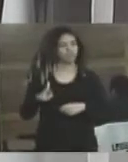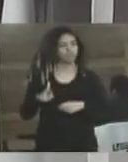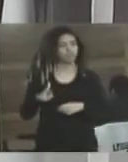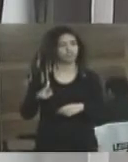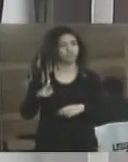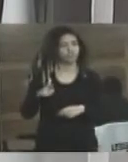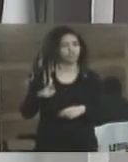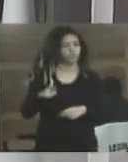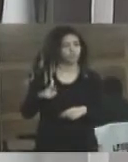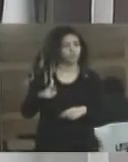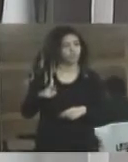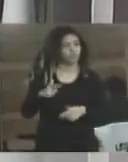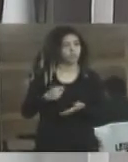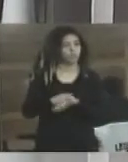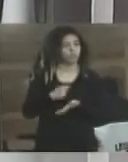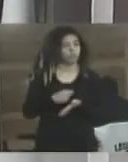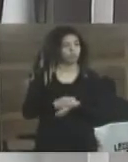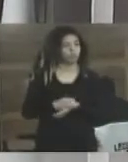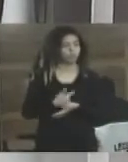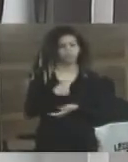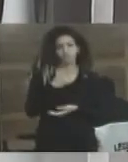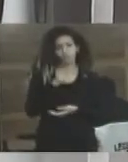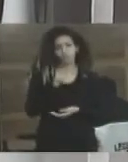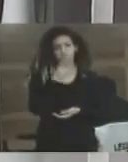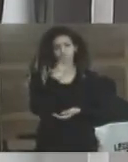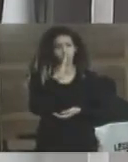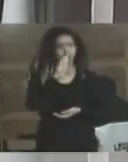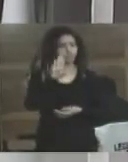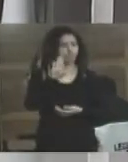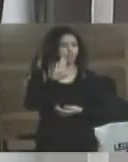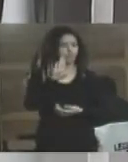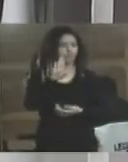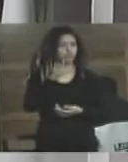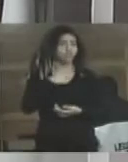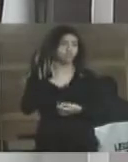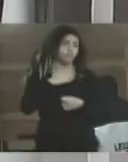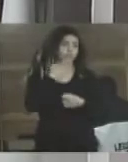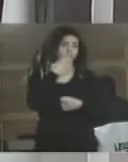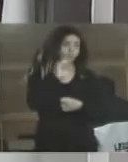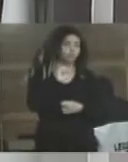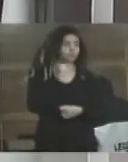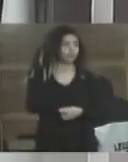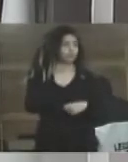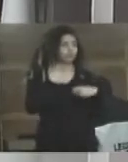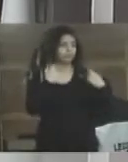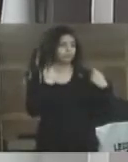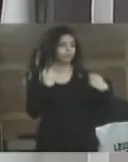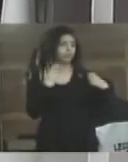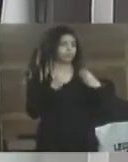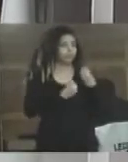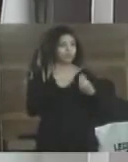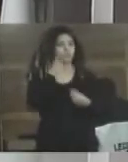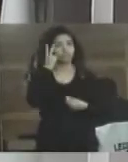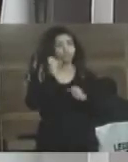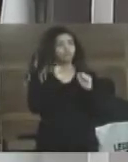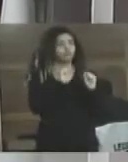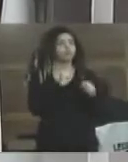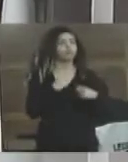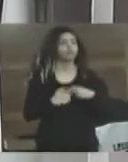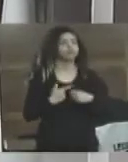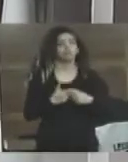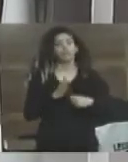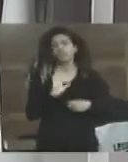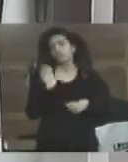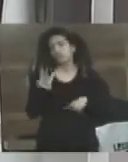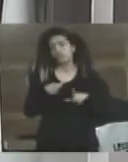eu nunca me comprometi. Me comprometi, sim, fazer o que é de dever e obrigação minha. Porque há tempo que eu venho nesse